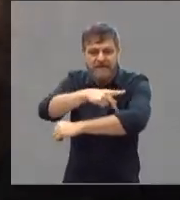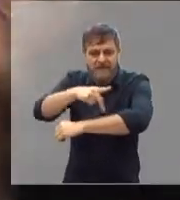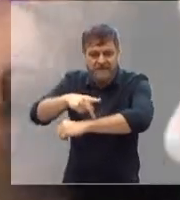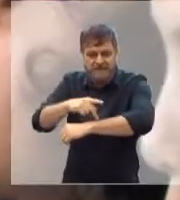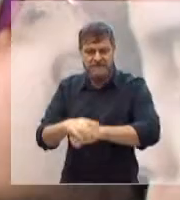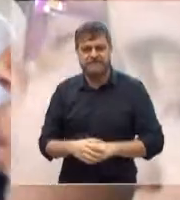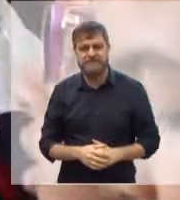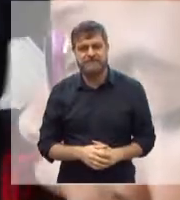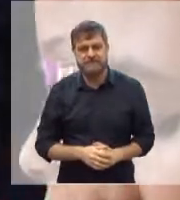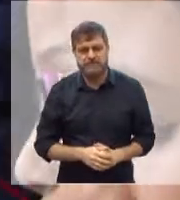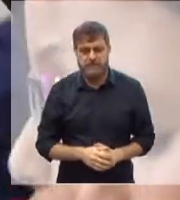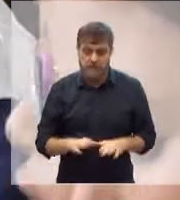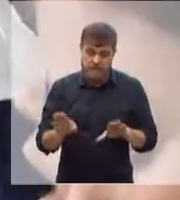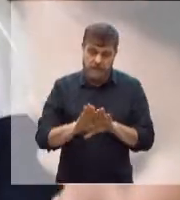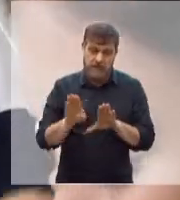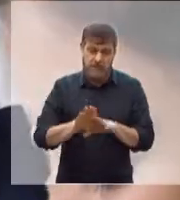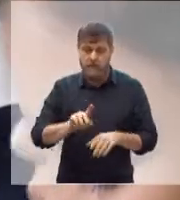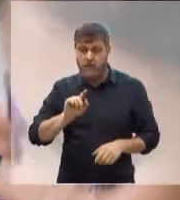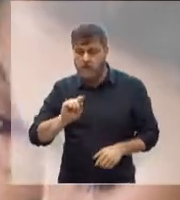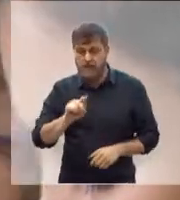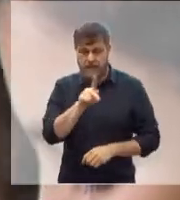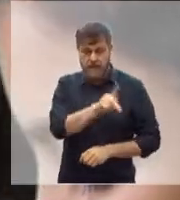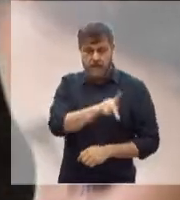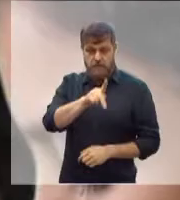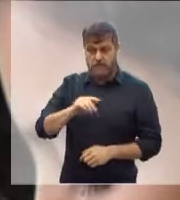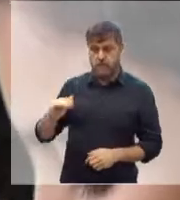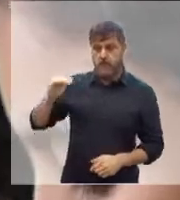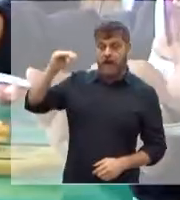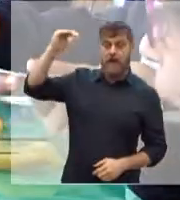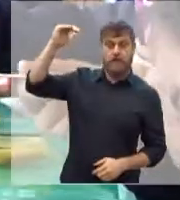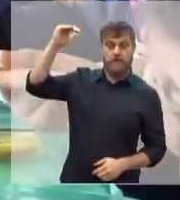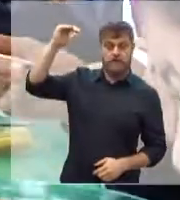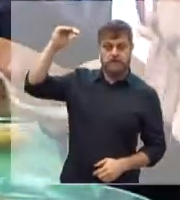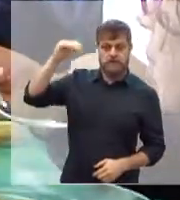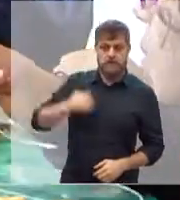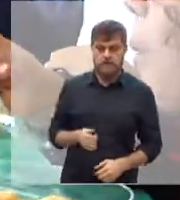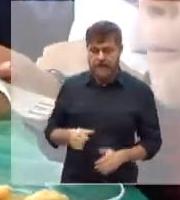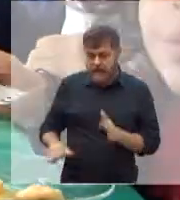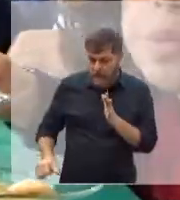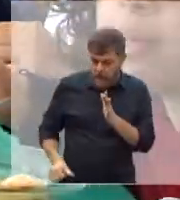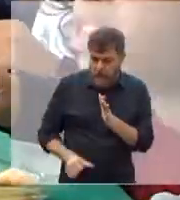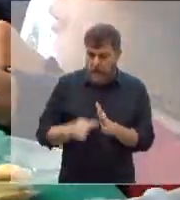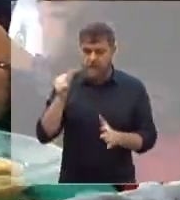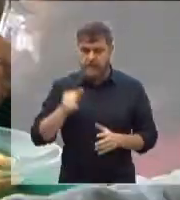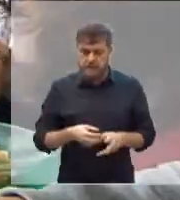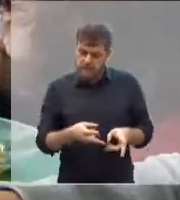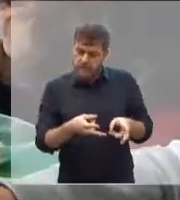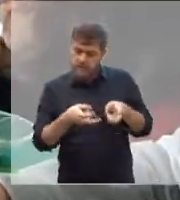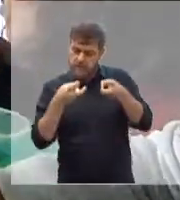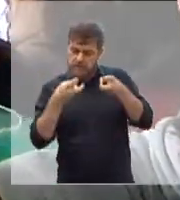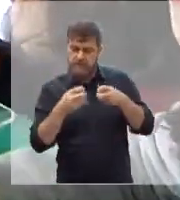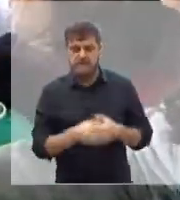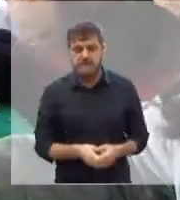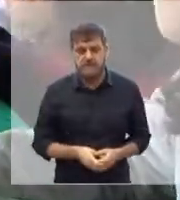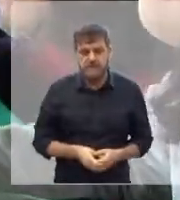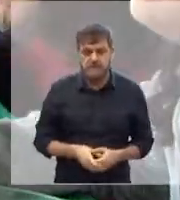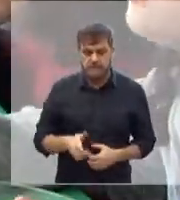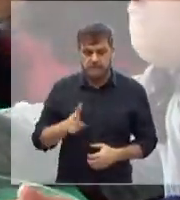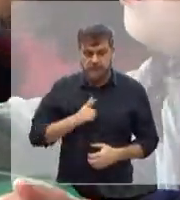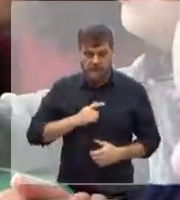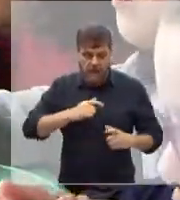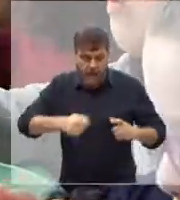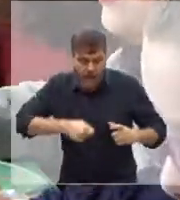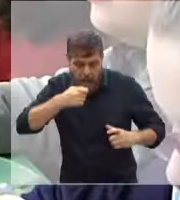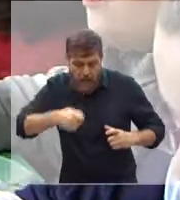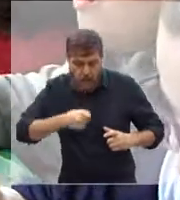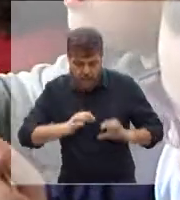educação. Então, e além do mais, o professor como adulto, ele deve ser o primeiro a identificar